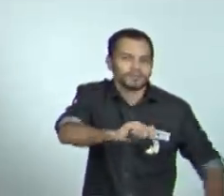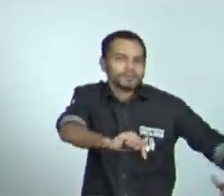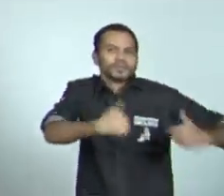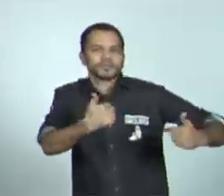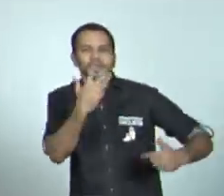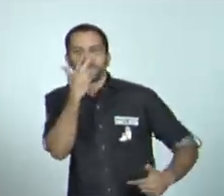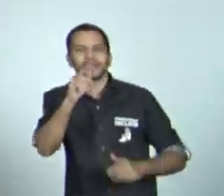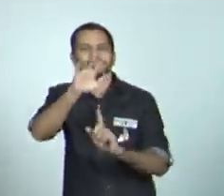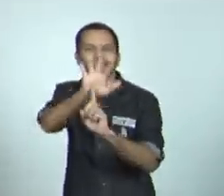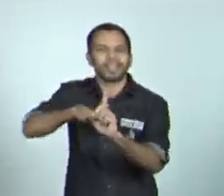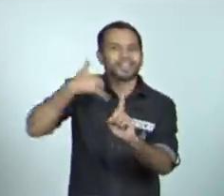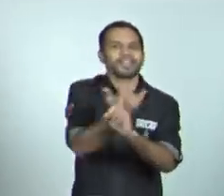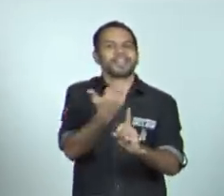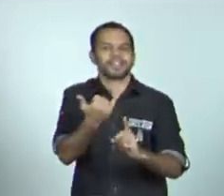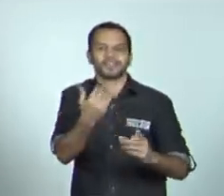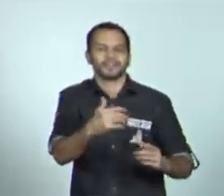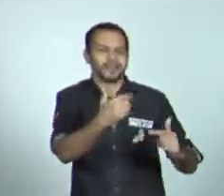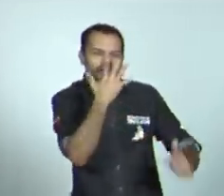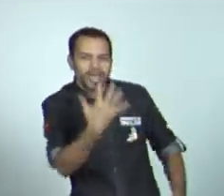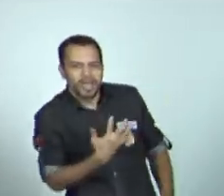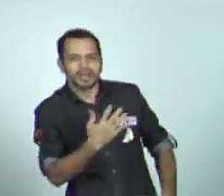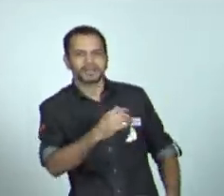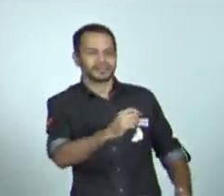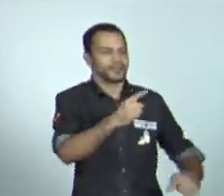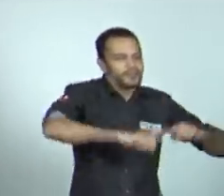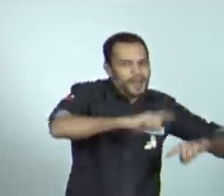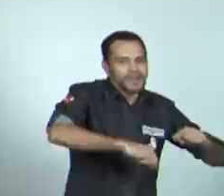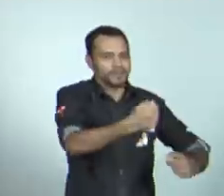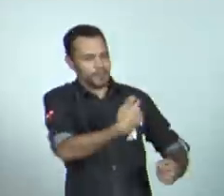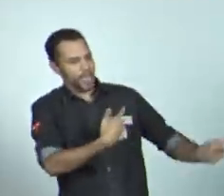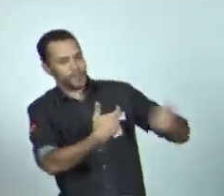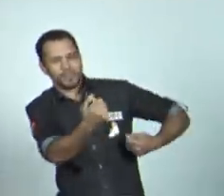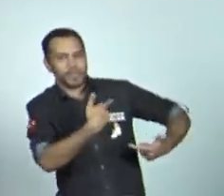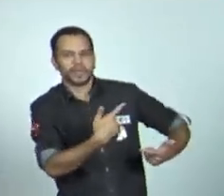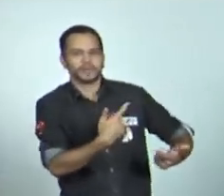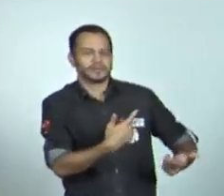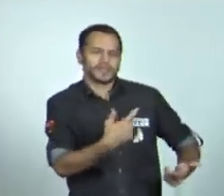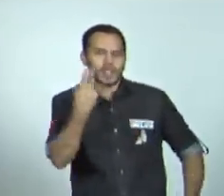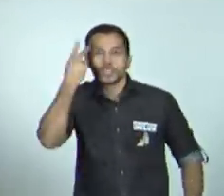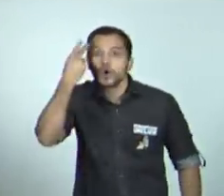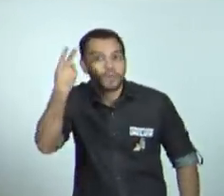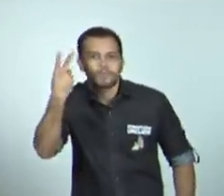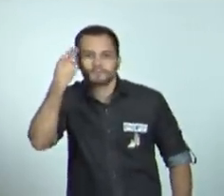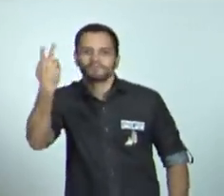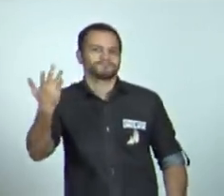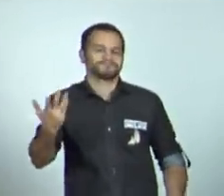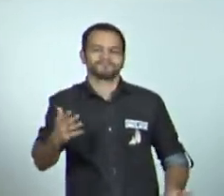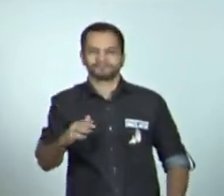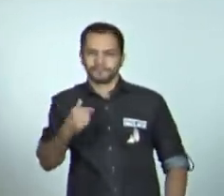fazem bullying que ameaçam de chicão se chama o disso estamos aquilo faz parte